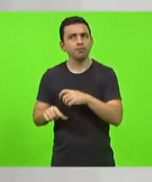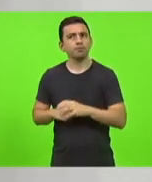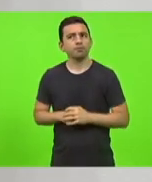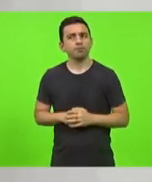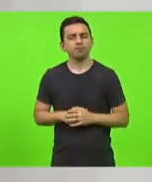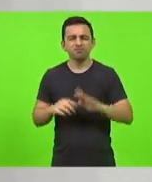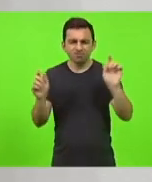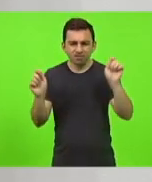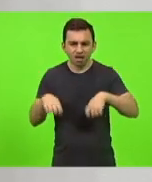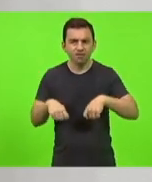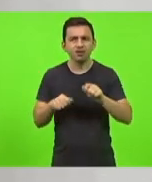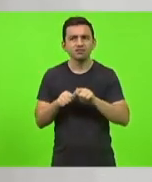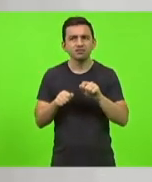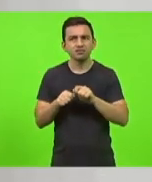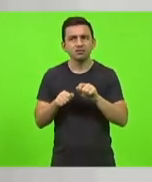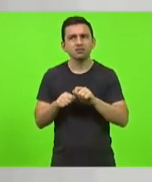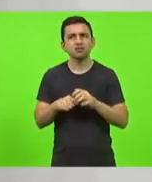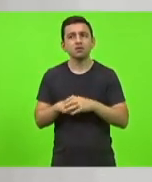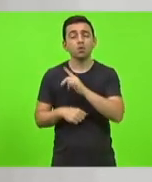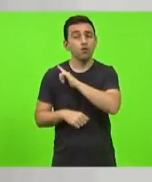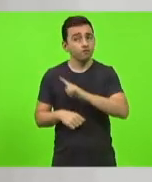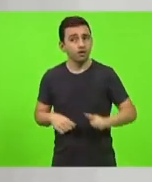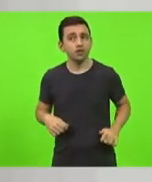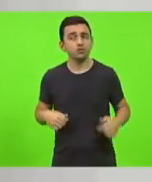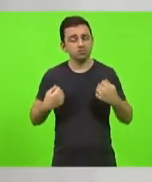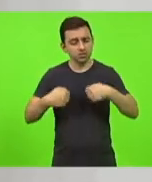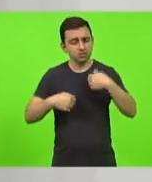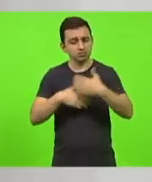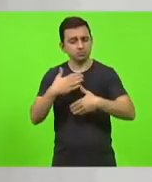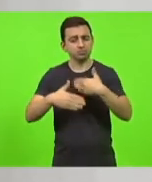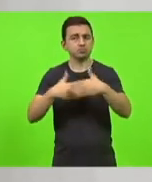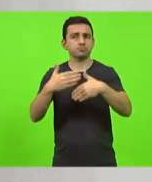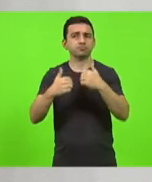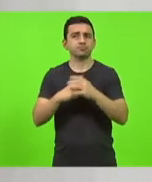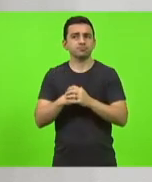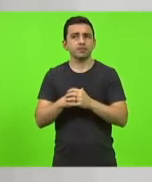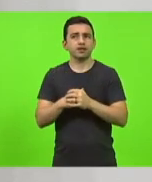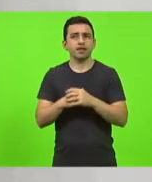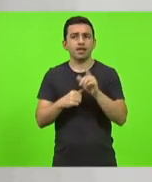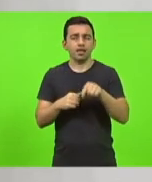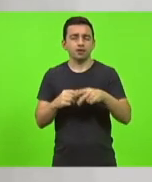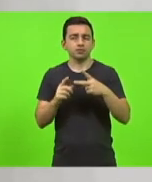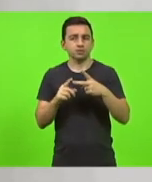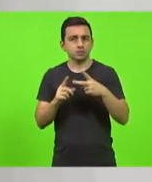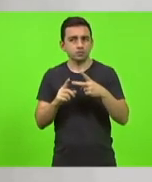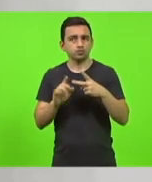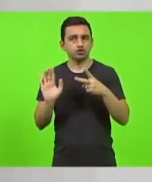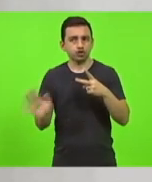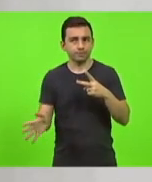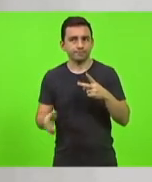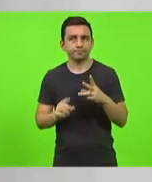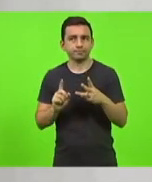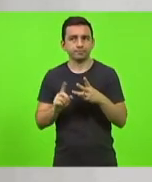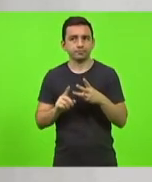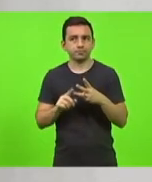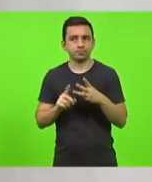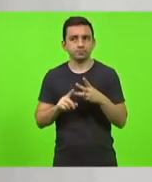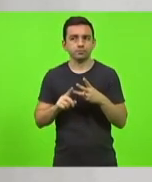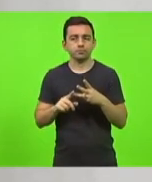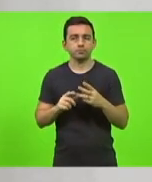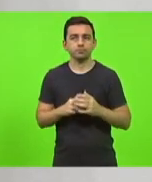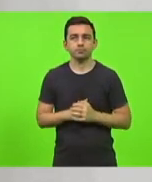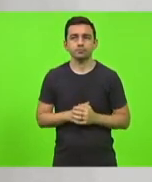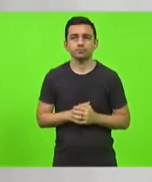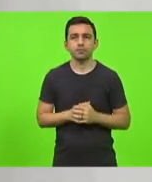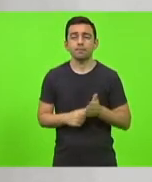fazer. Isso aqui o governo poderia ter avançado. Então, esse é o segundo destaque. Terceiro, a